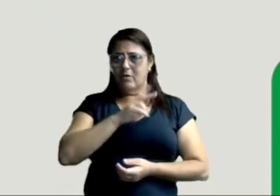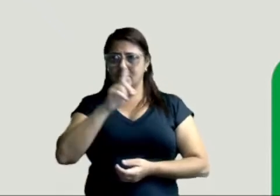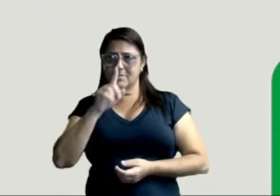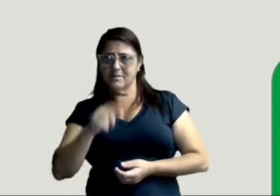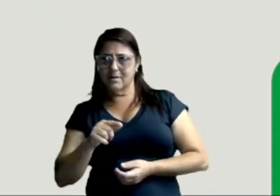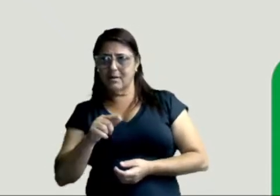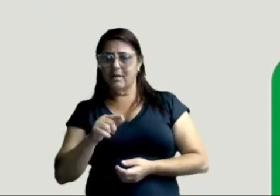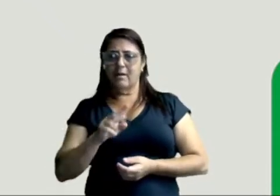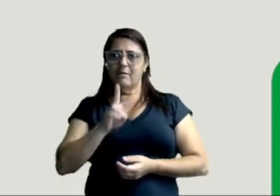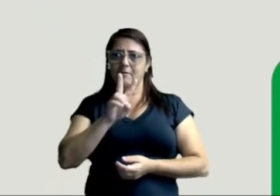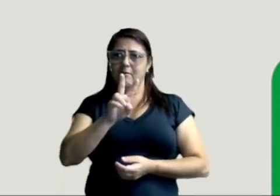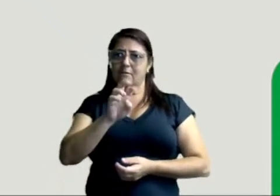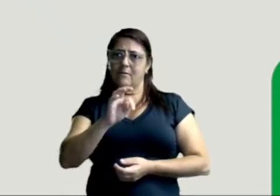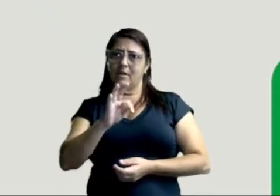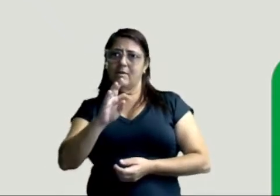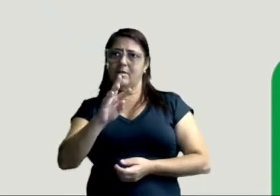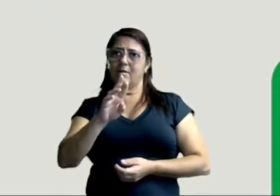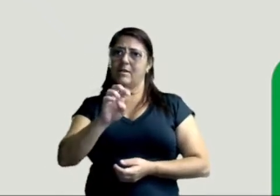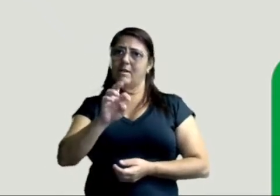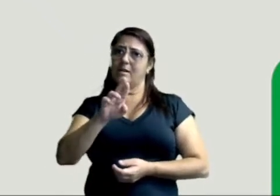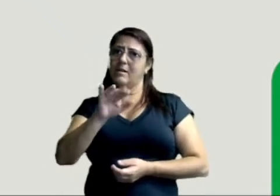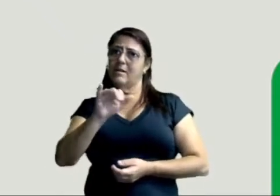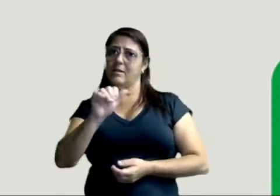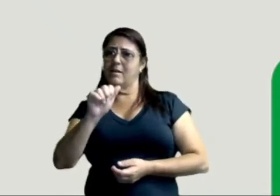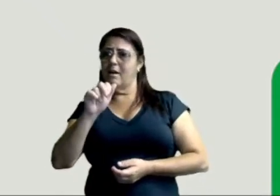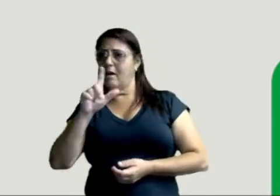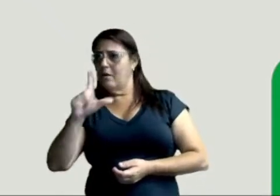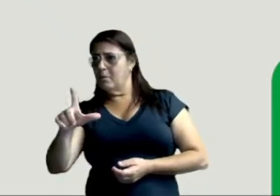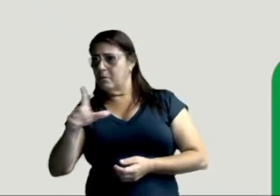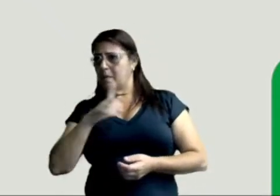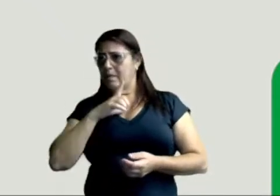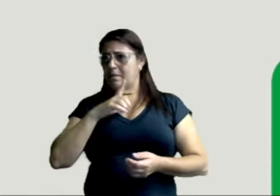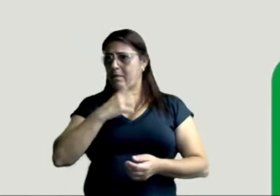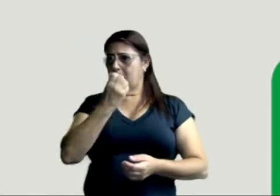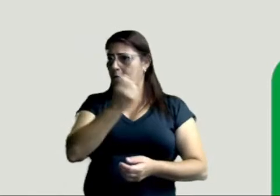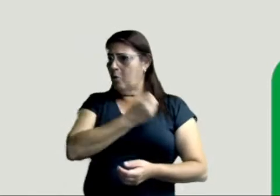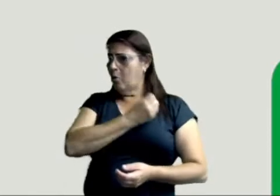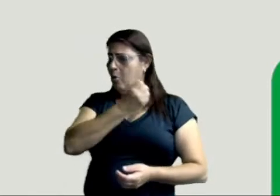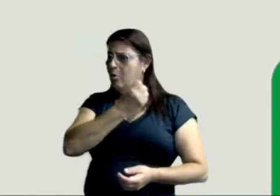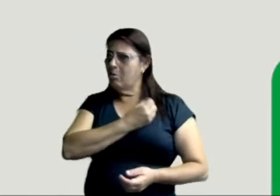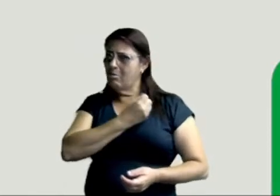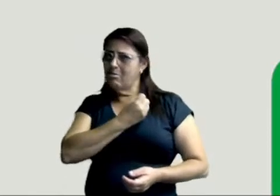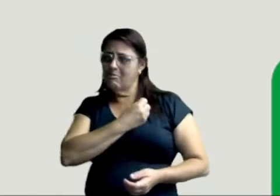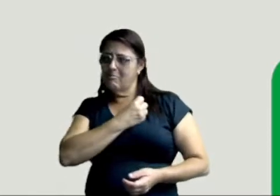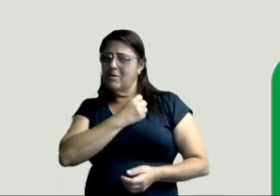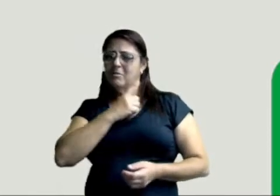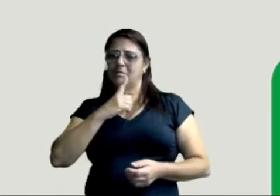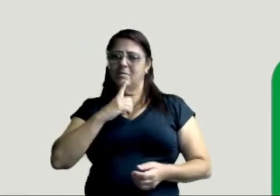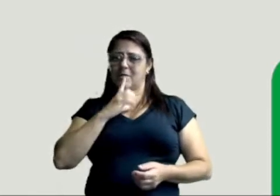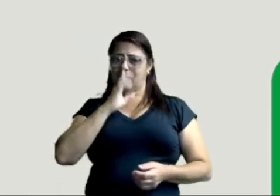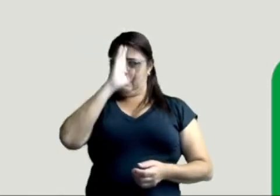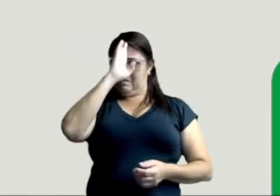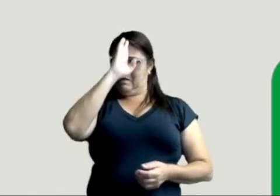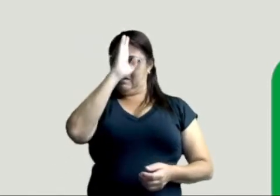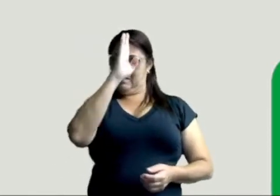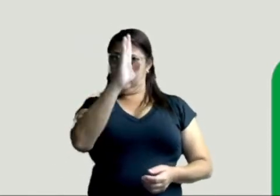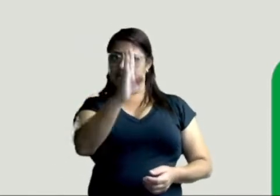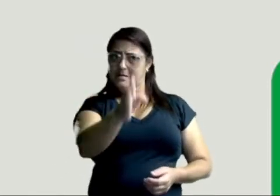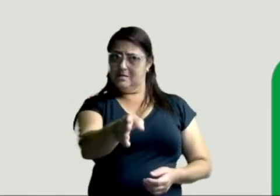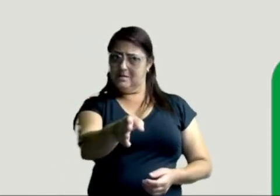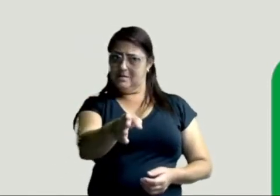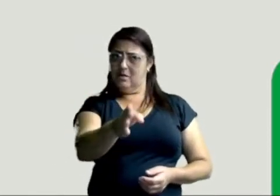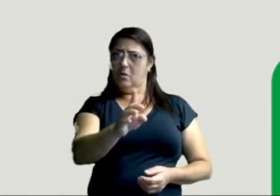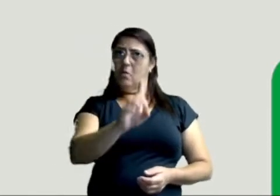vetorial, pois tem módulo. Módulo é o que, professor? O número com a unidade, tá? O número. Direção é o que, professor?